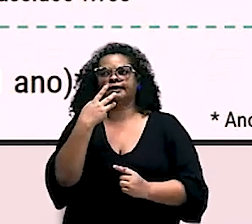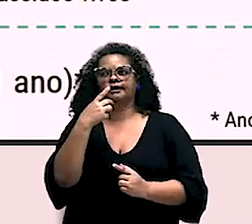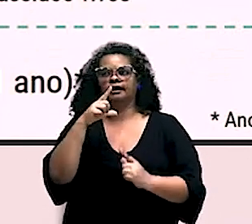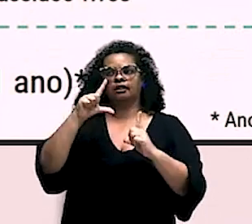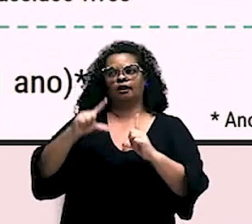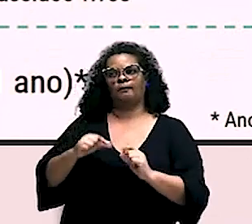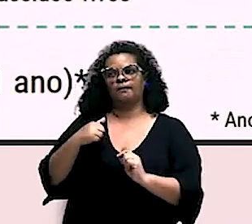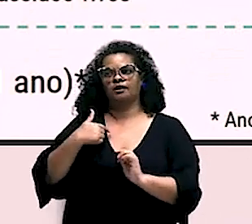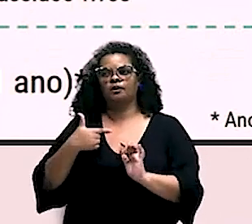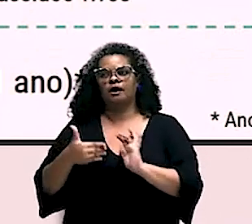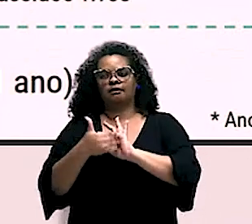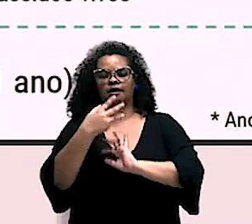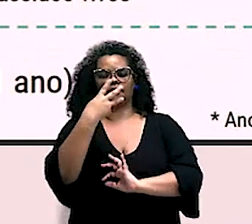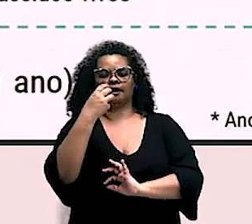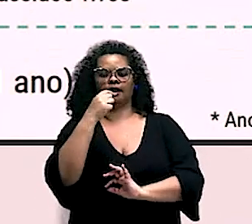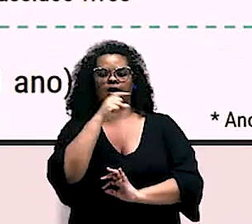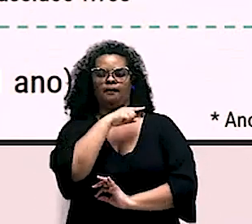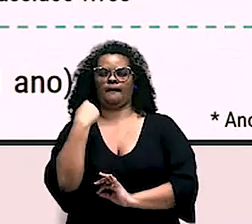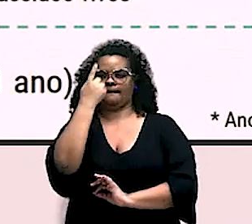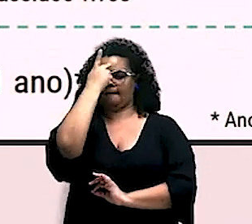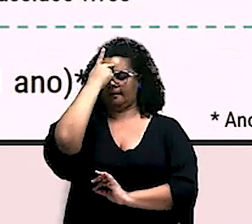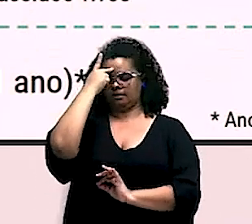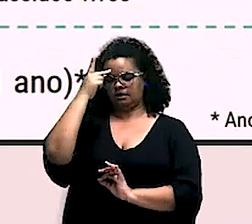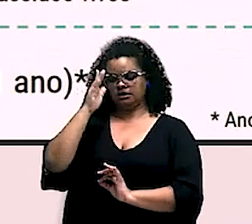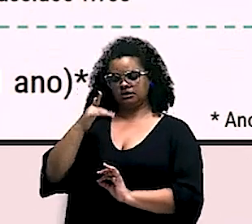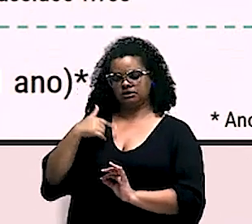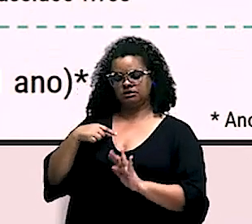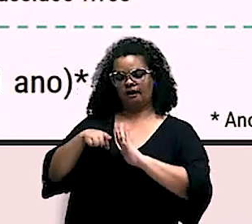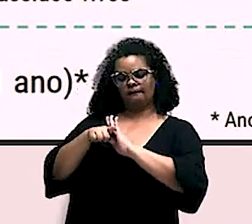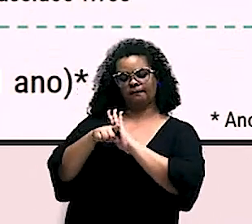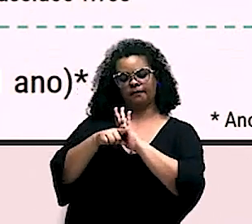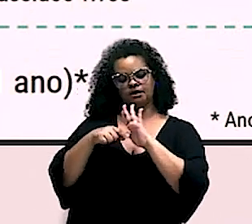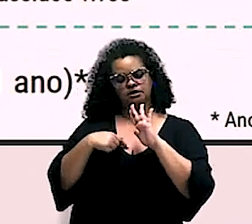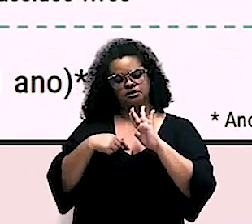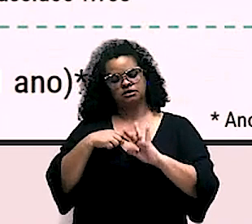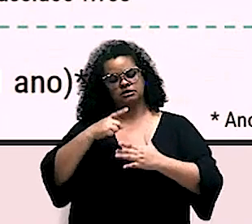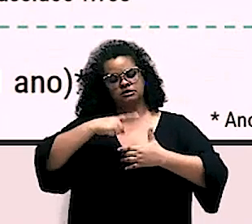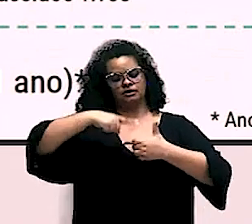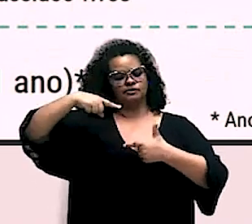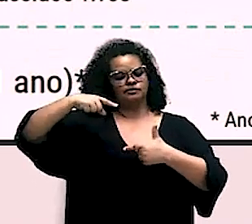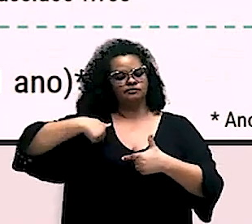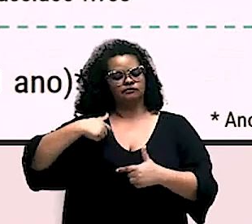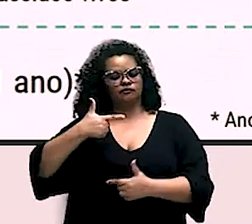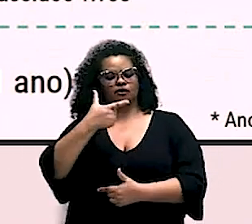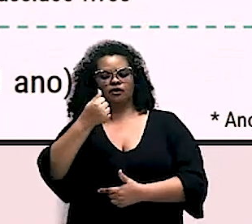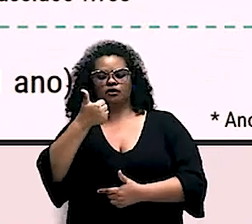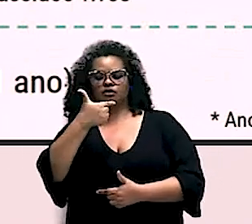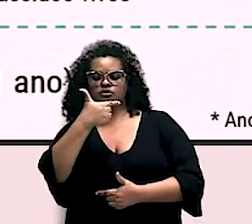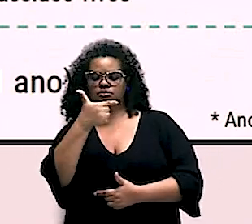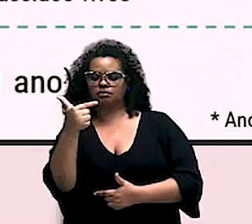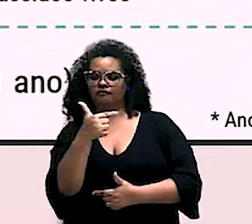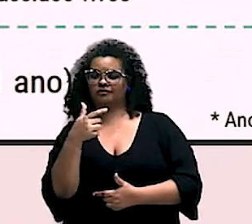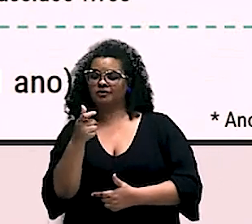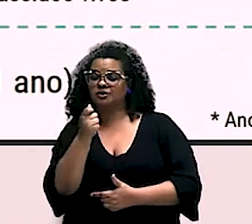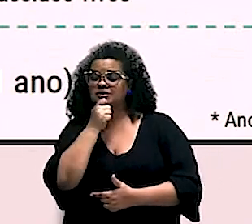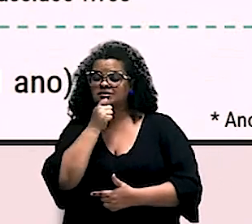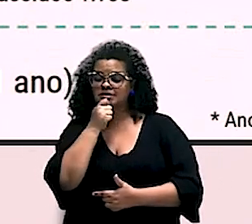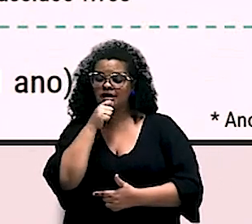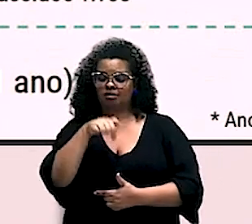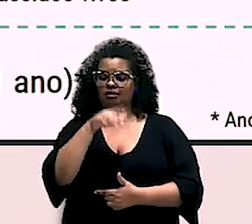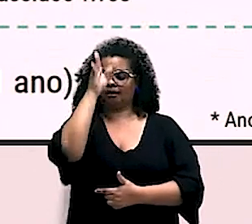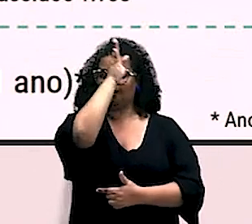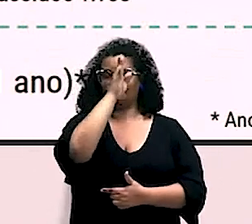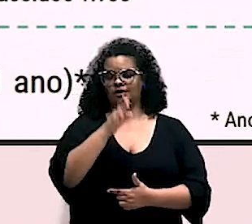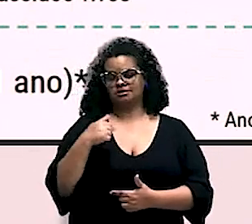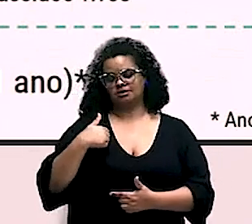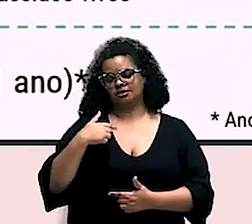nascidos vivos, a gente vê que o patamar, nos últimos dados levantados de mortalidade de 2022, o Brasil ainda está num patamar de